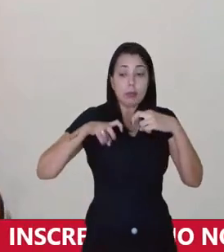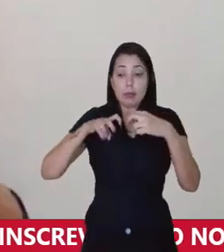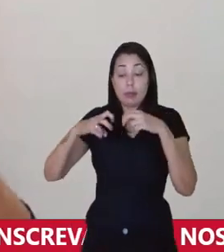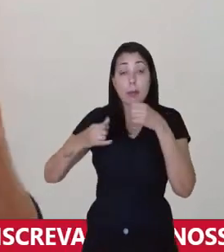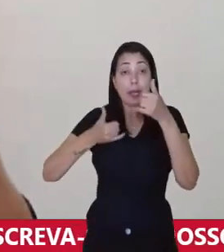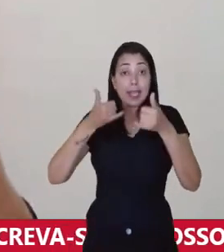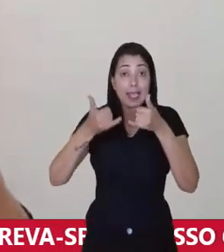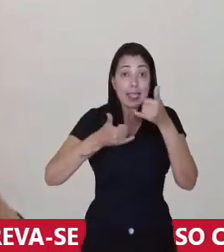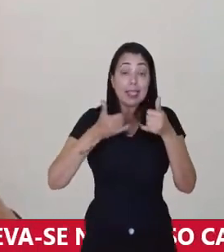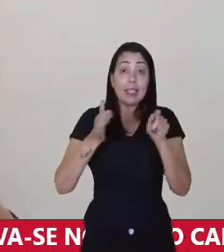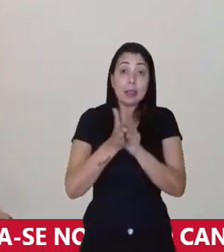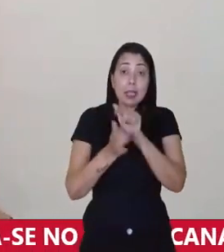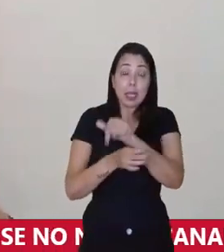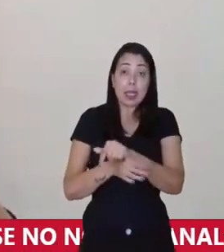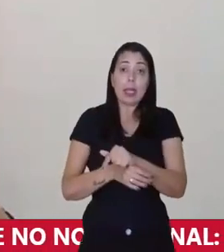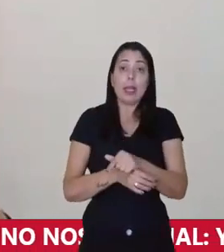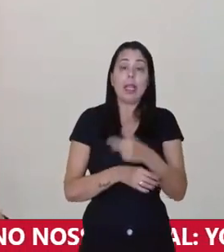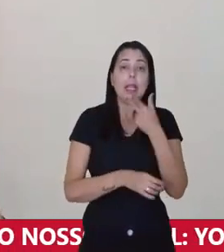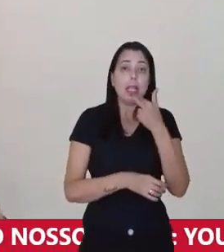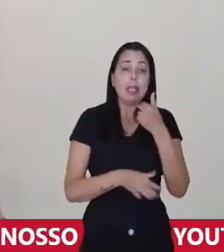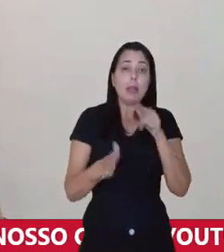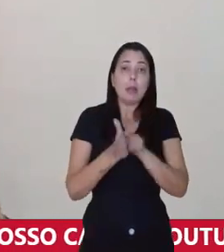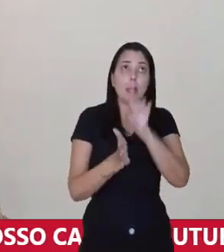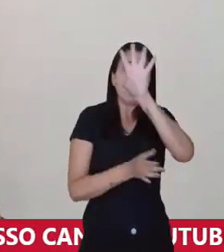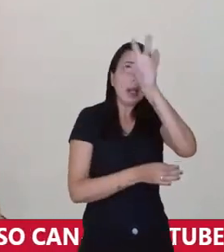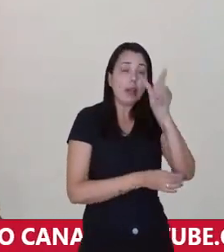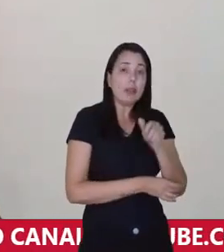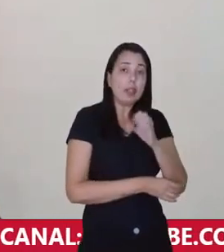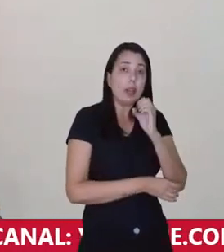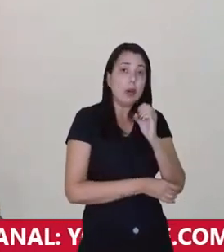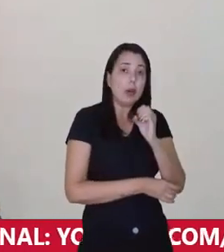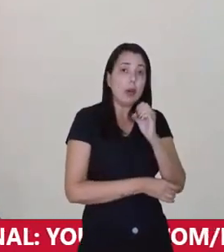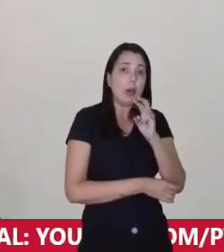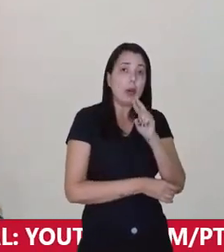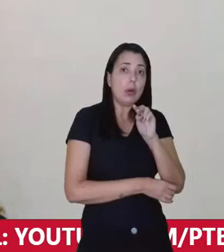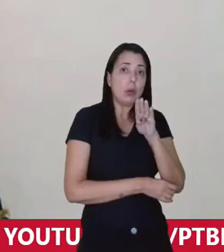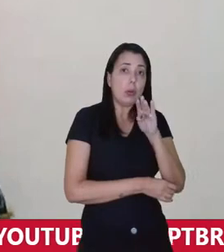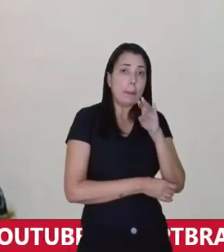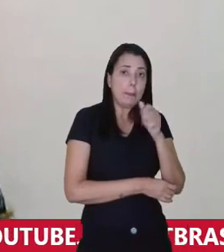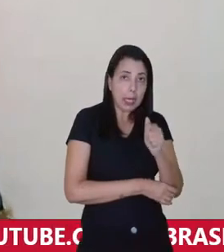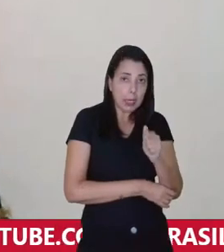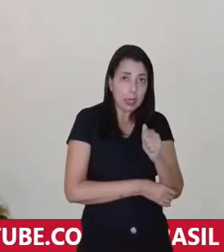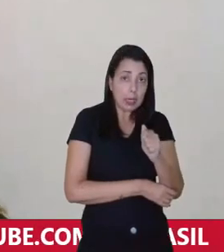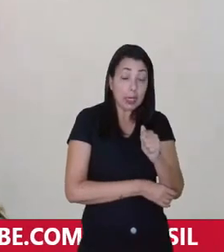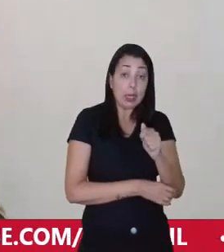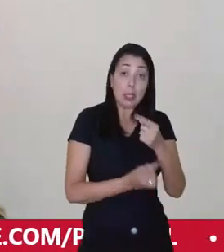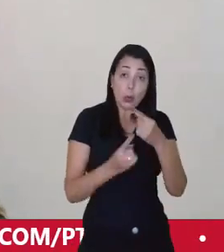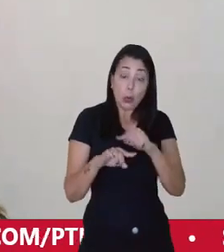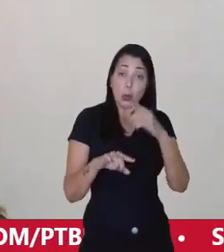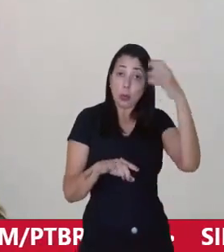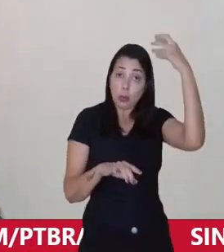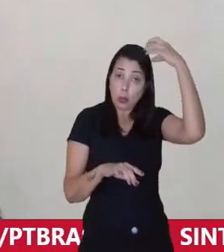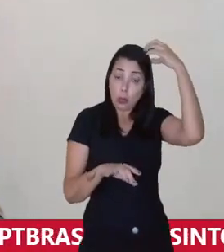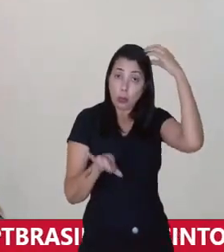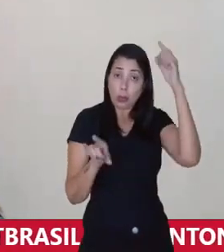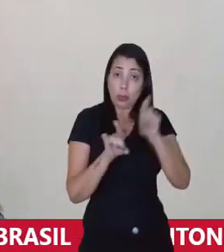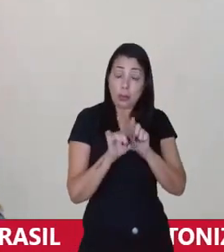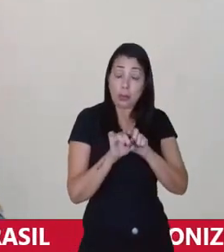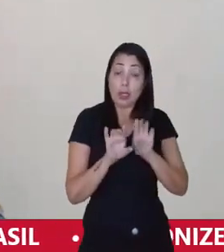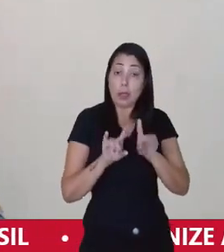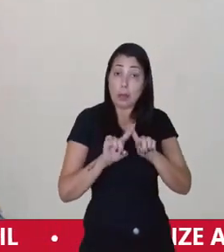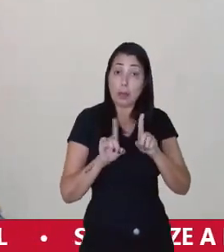o brincar vai ser um ato revolucionário, disruptivo e contracolonial. E,